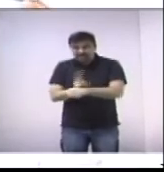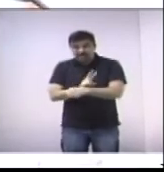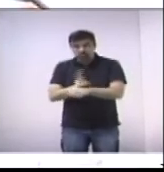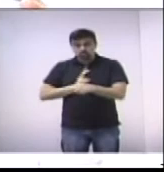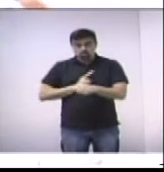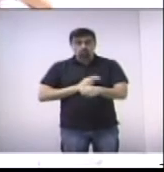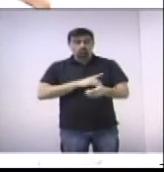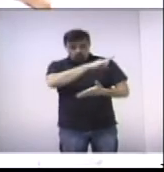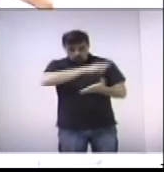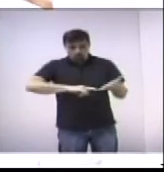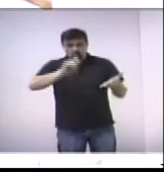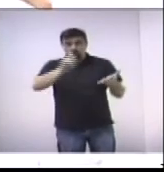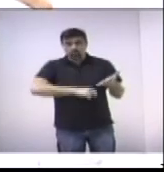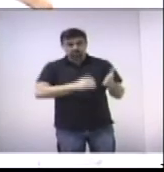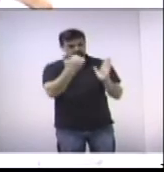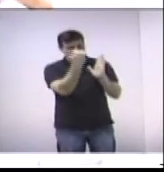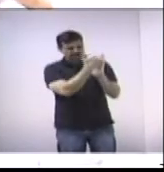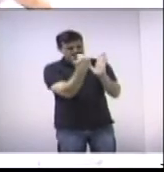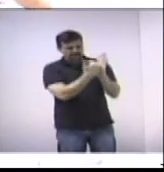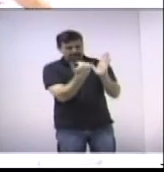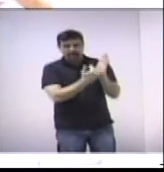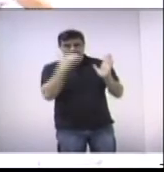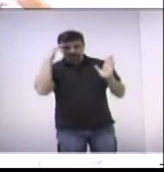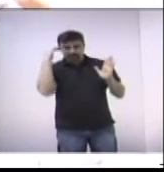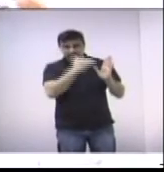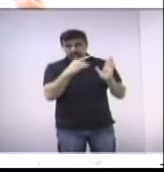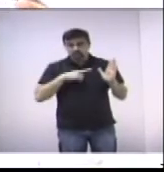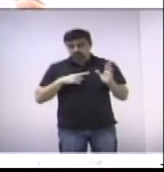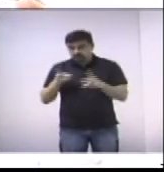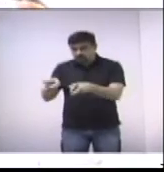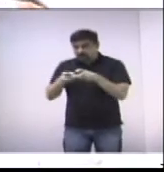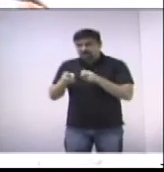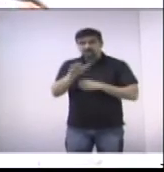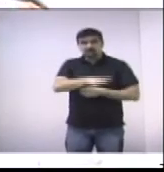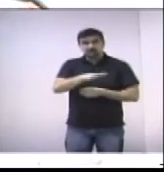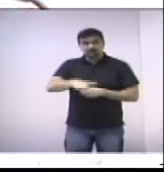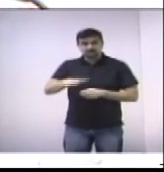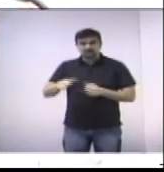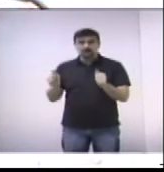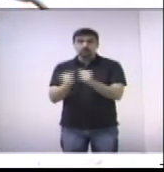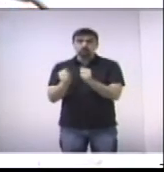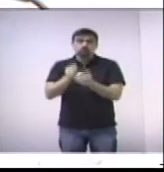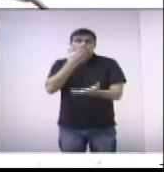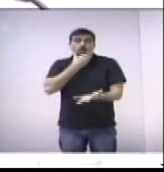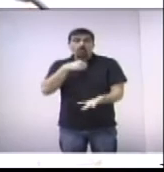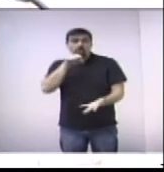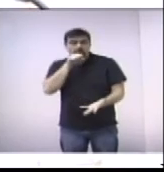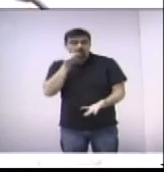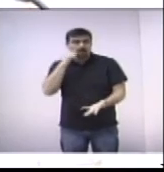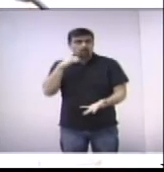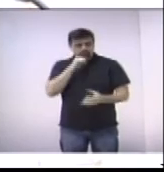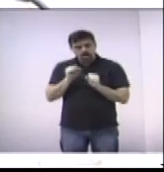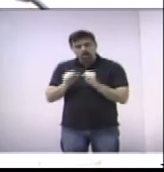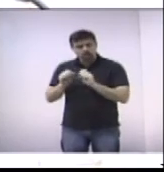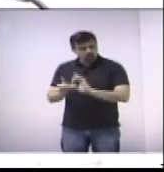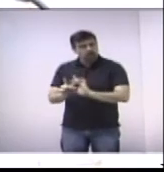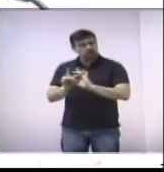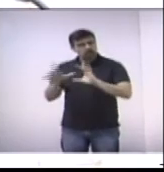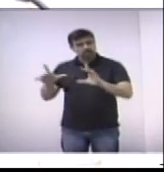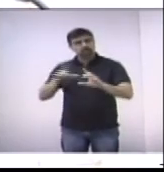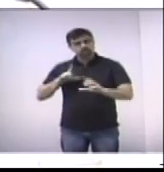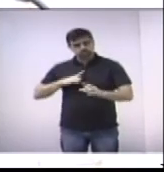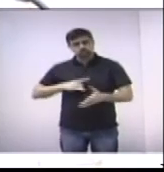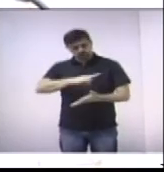do contrato. Aduziu a presença de criança no carnaval foi lícita, pois acompanhadas de seus pais e em consonância com o